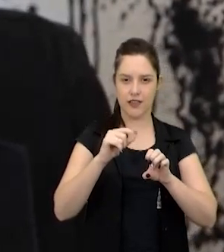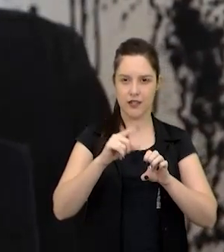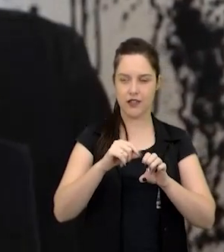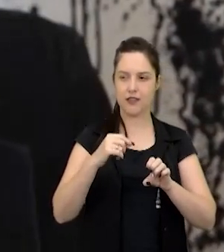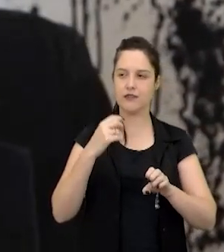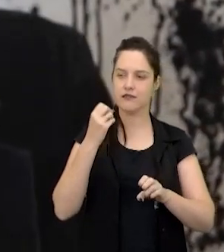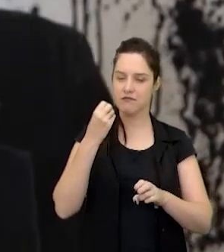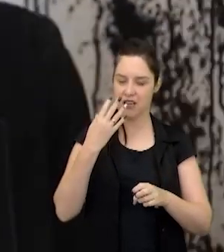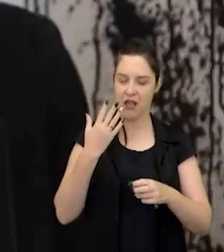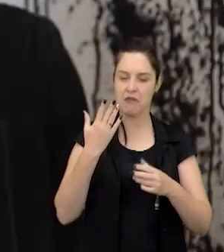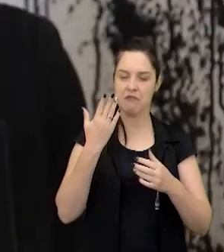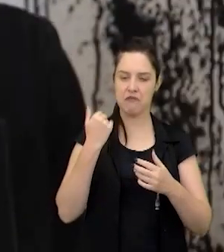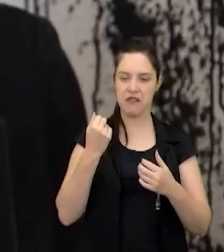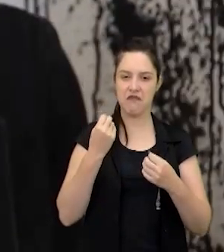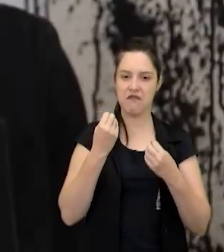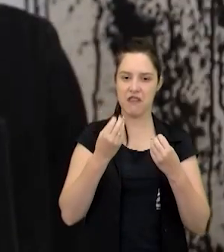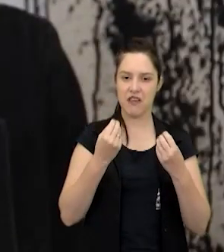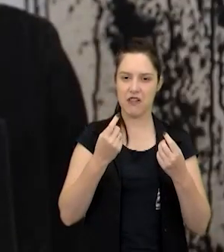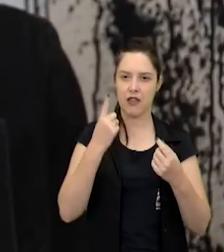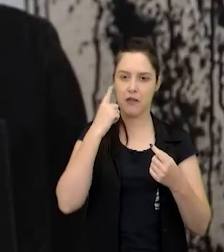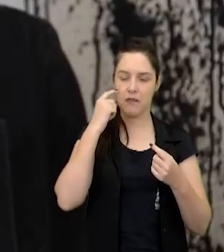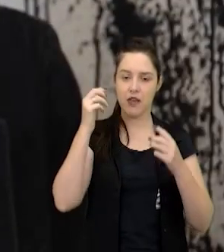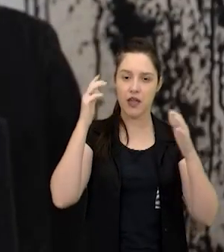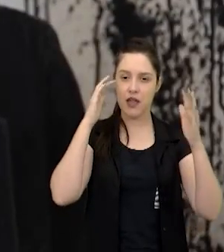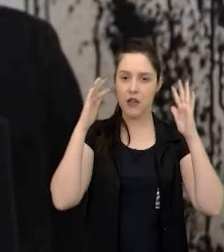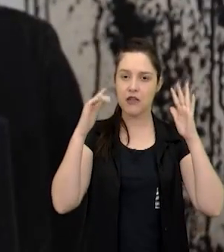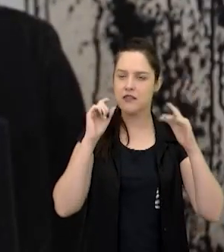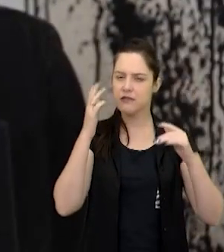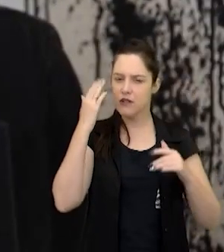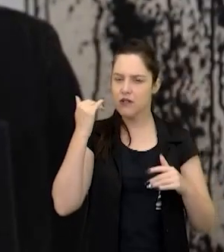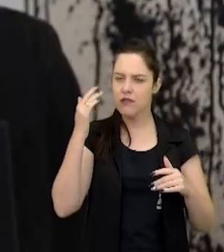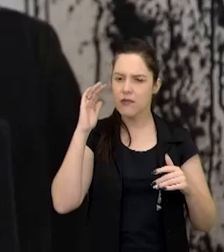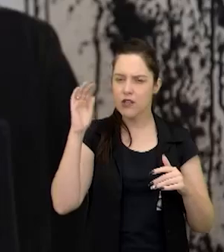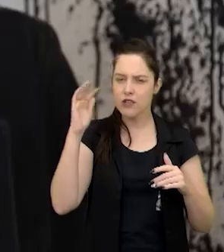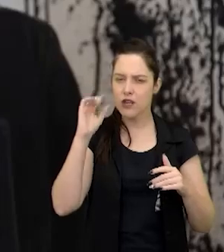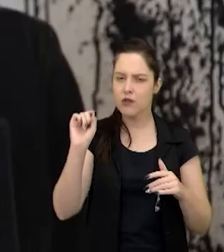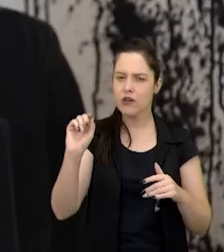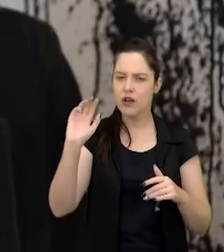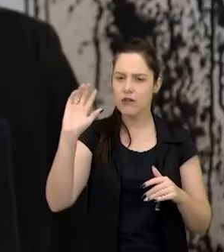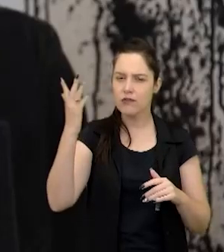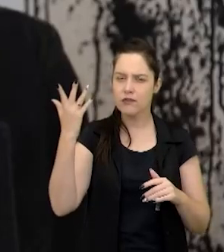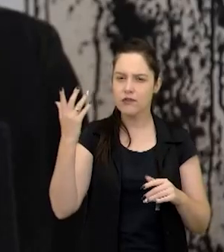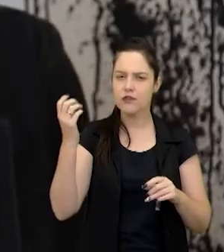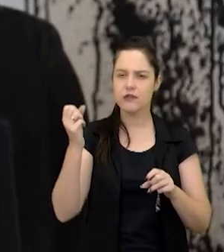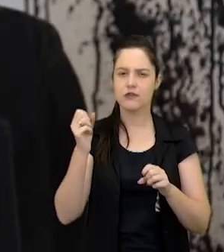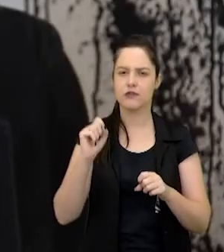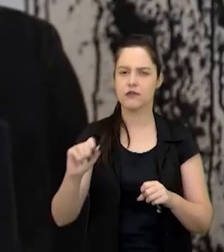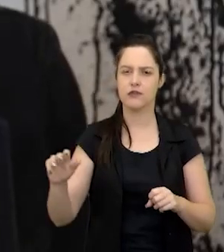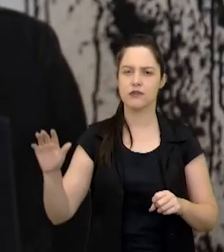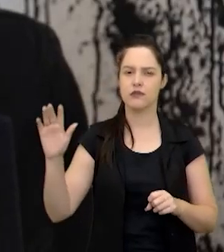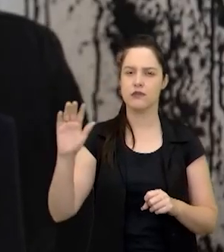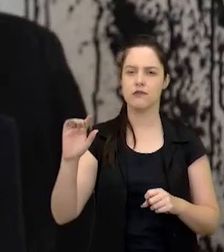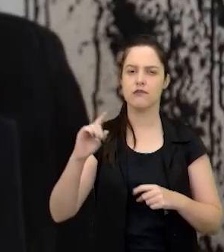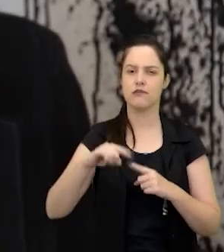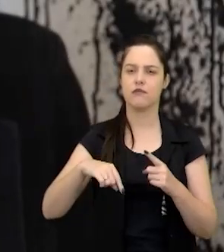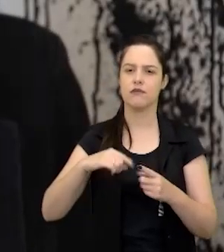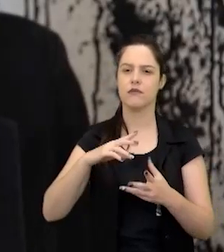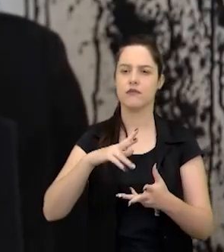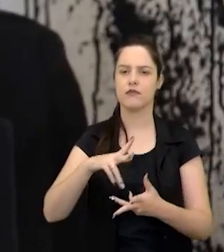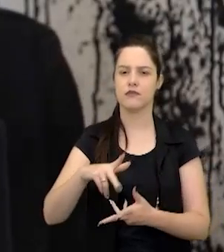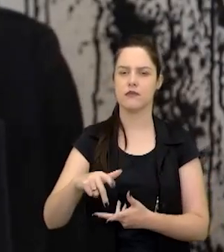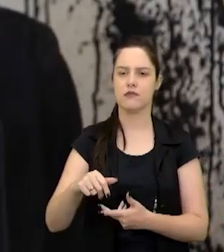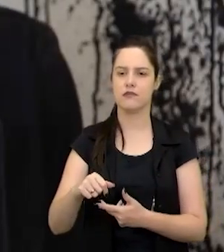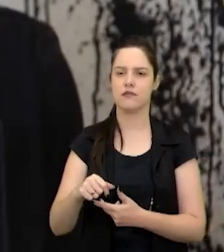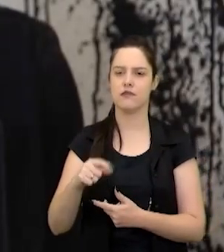a sua invenção. Consegue imaginar o que aconteceu com a Europa e depois com o mundo? A invenção foi